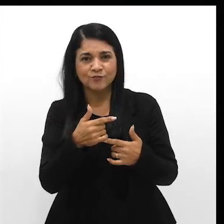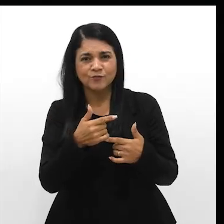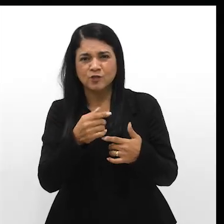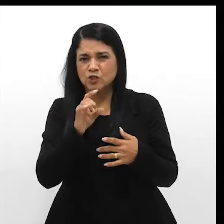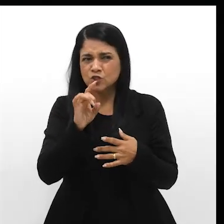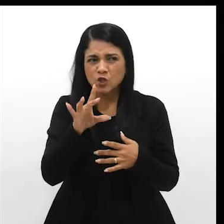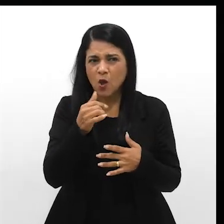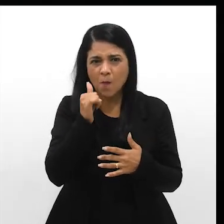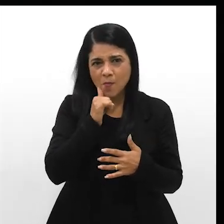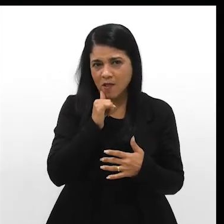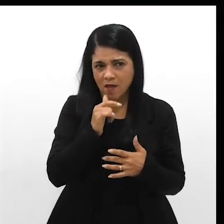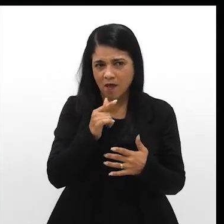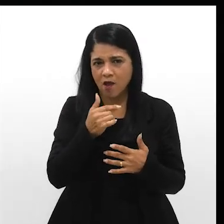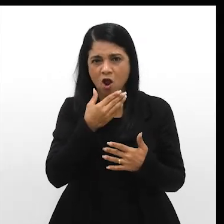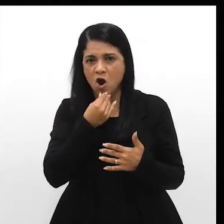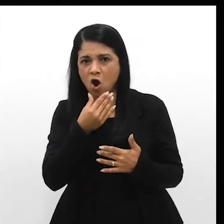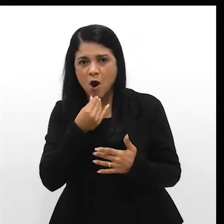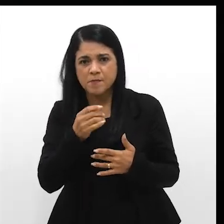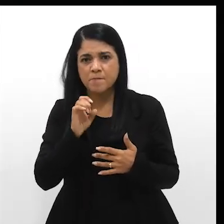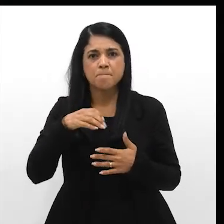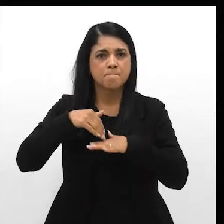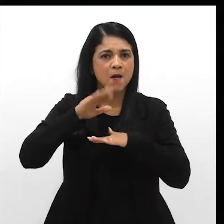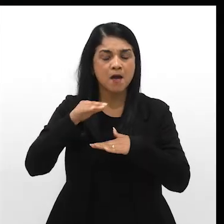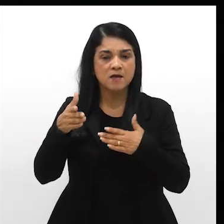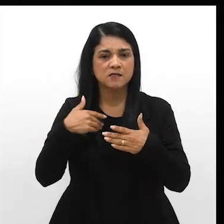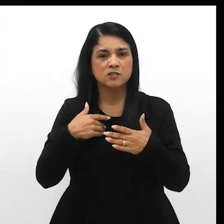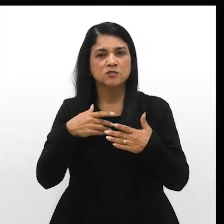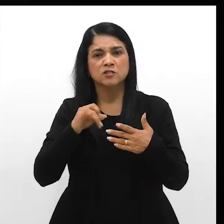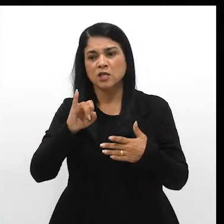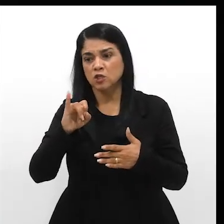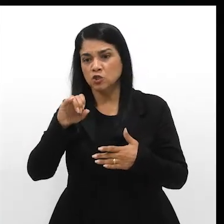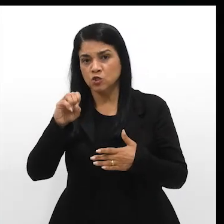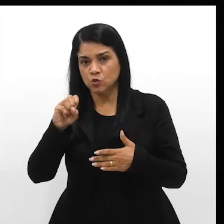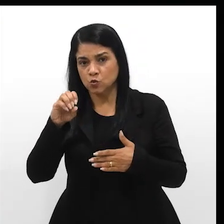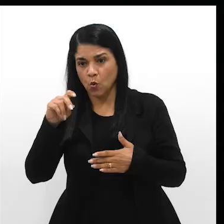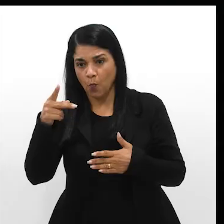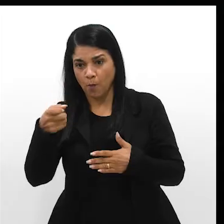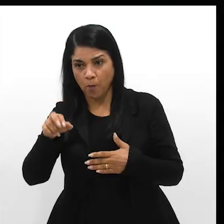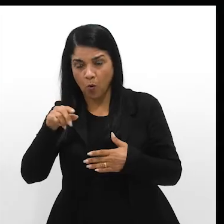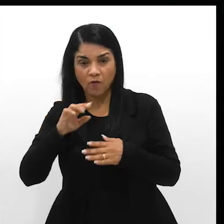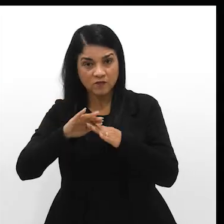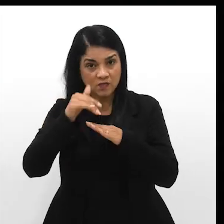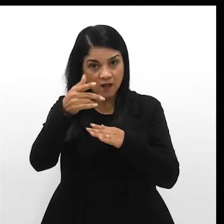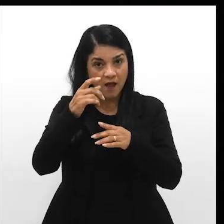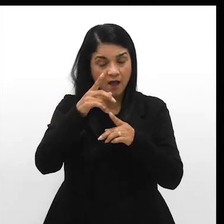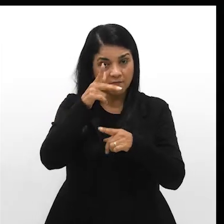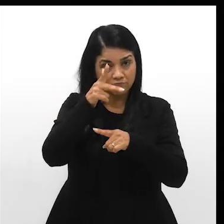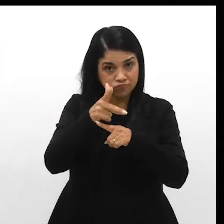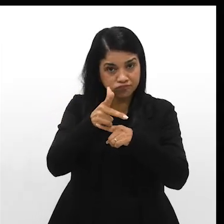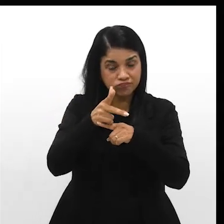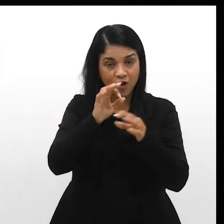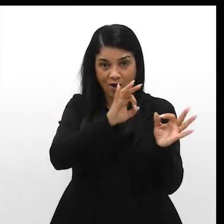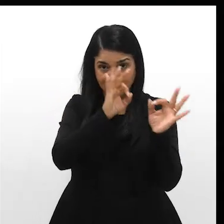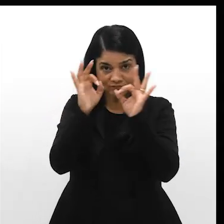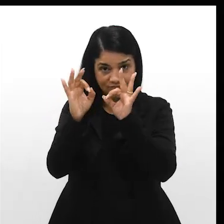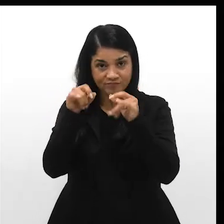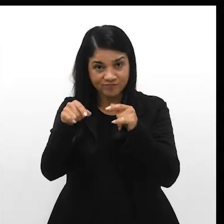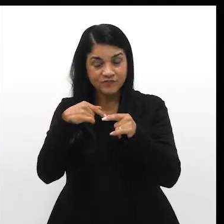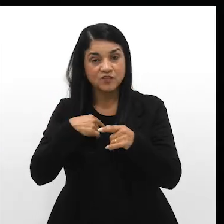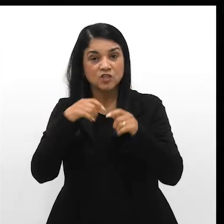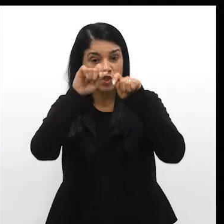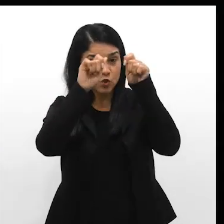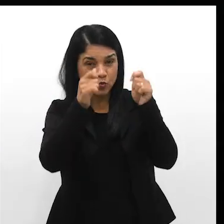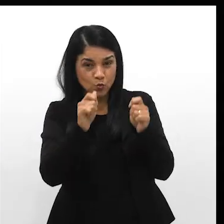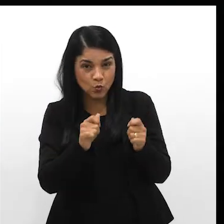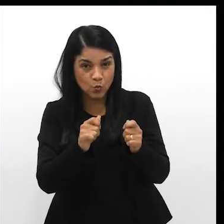Escultura também, então, se fosse pensar assim, porque você tem que mover blocos de isopor, que vocês que estão aí do outro lado da câmera, que talvez não conheçam,